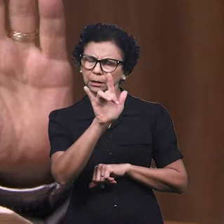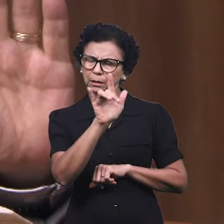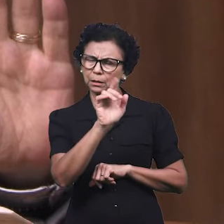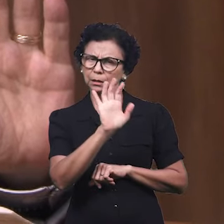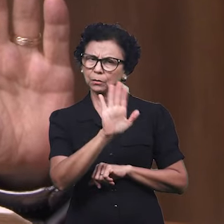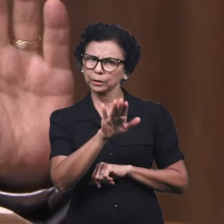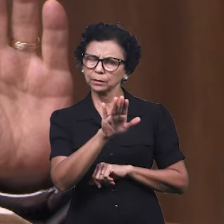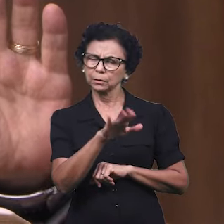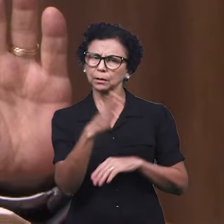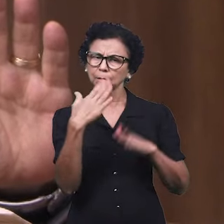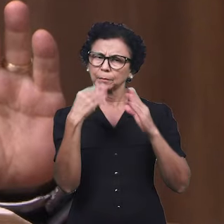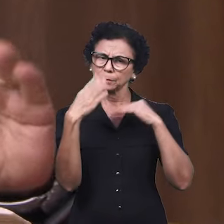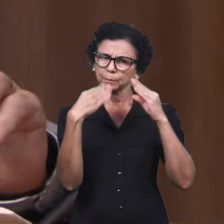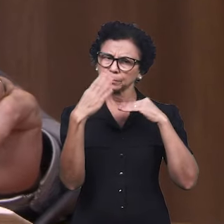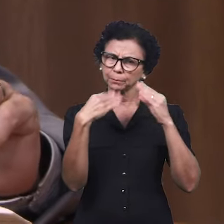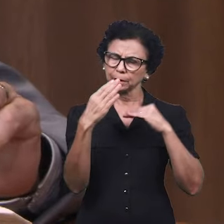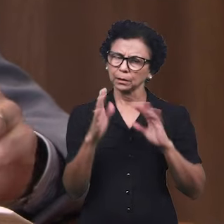conversa.